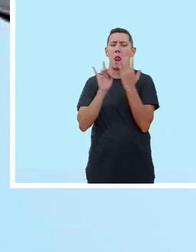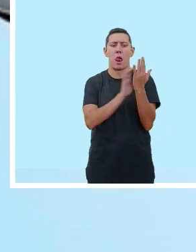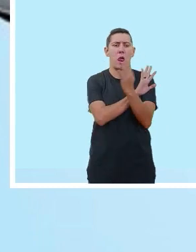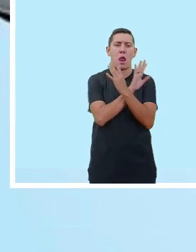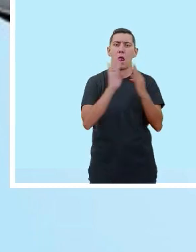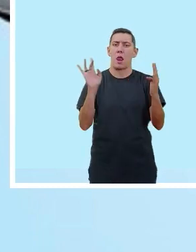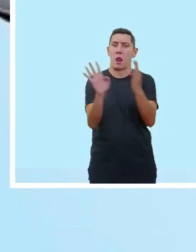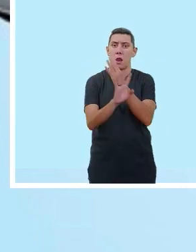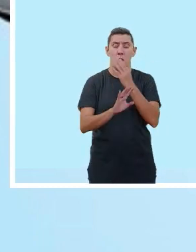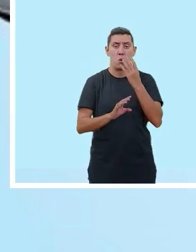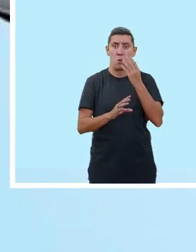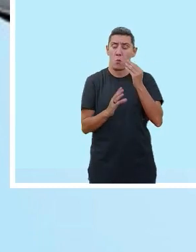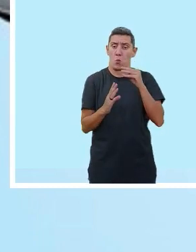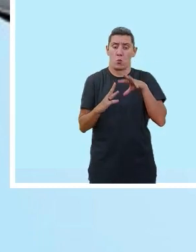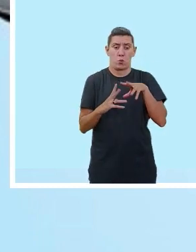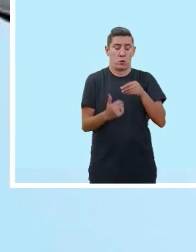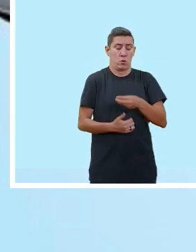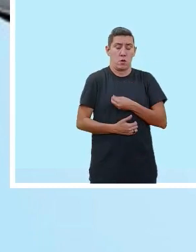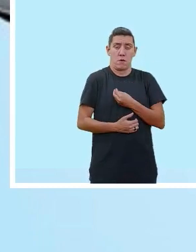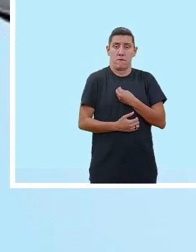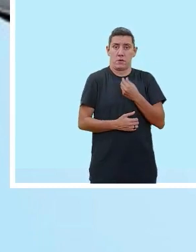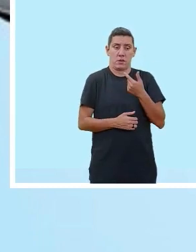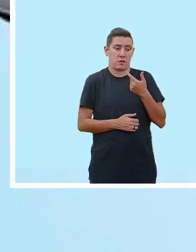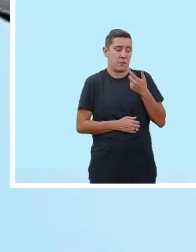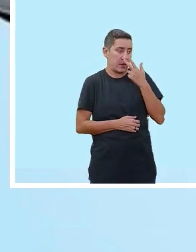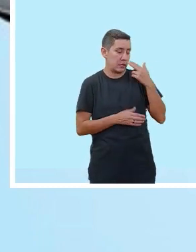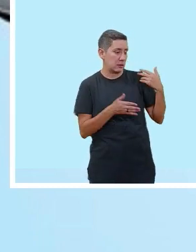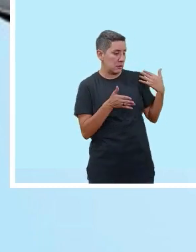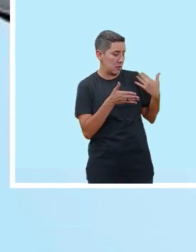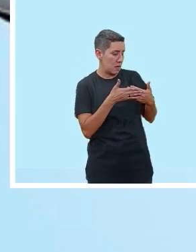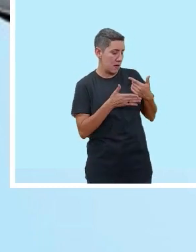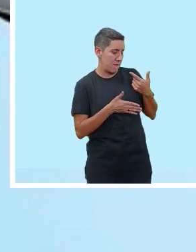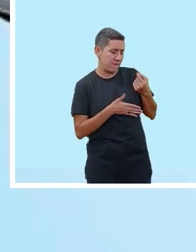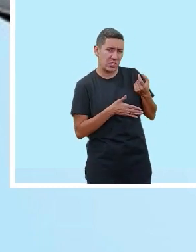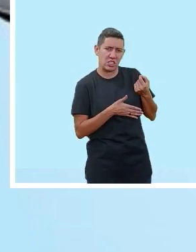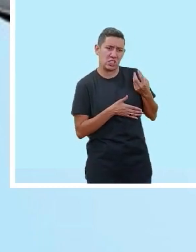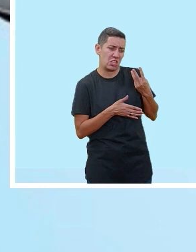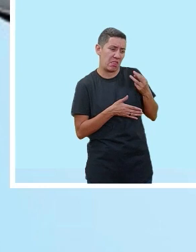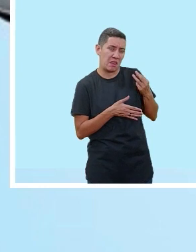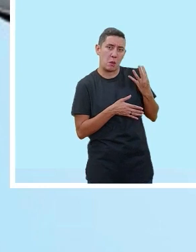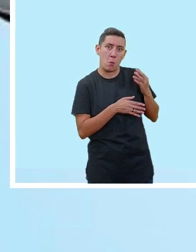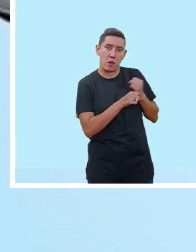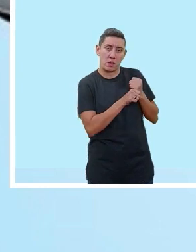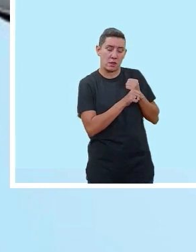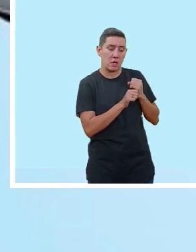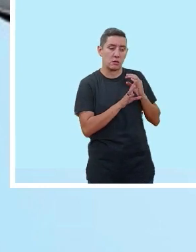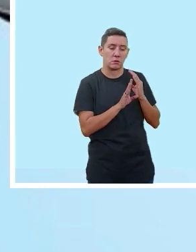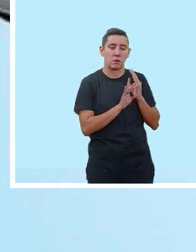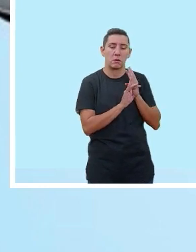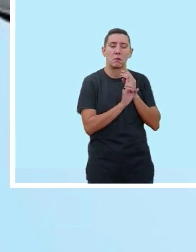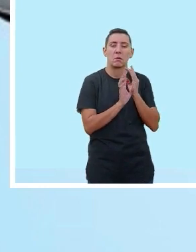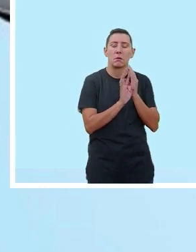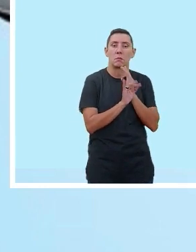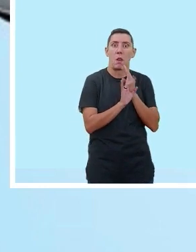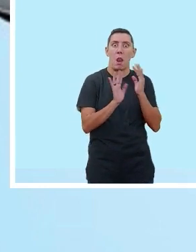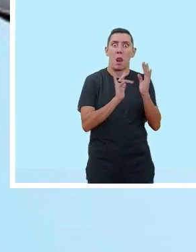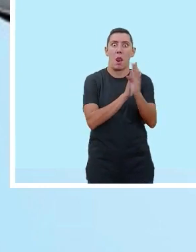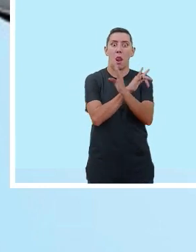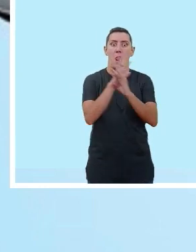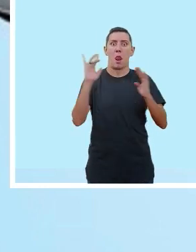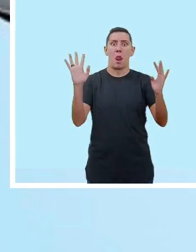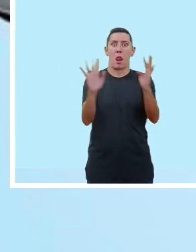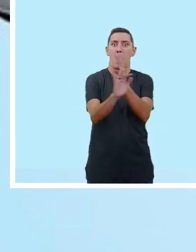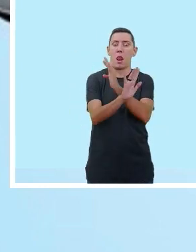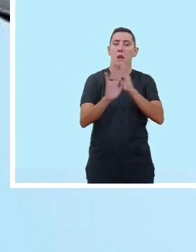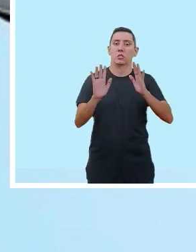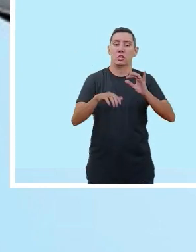acontecendo nos últimos 20, 30, 40 anos, e realmente a grande maioria da população mundial hoje já se encontra nos grandes centros